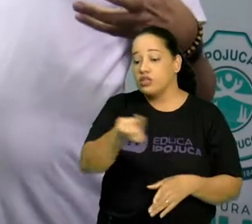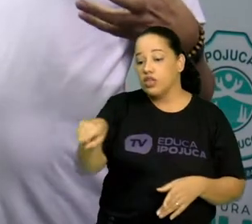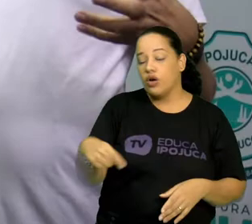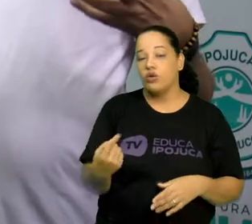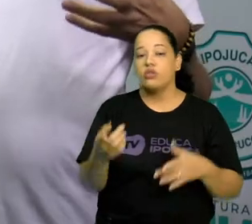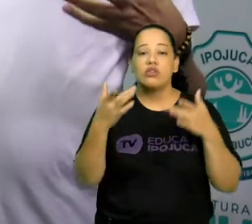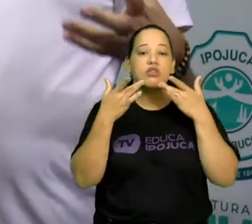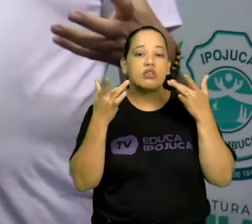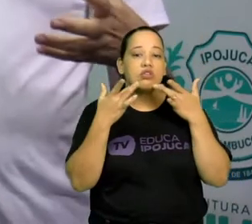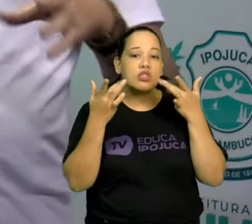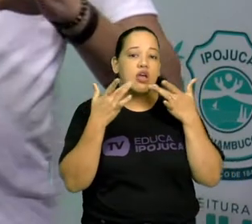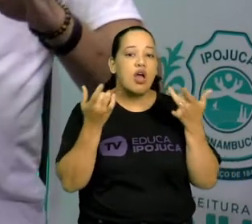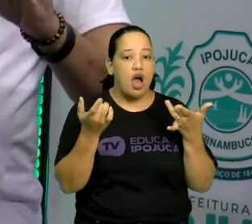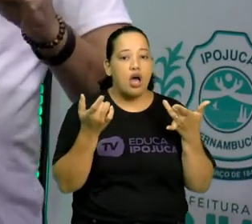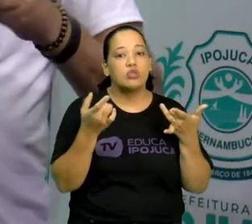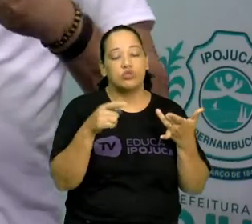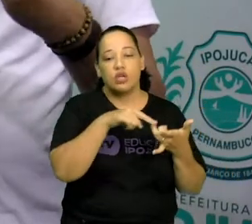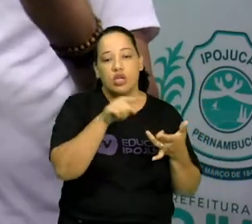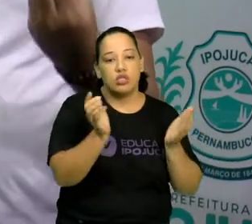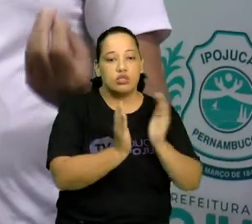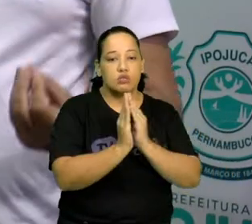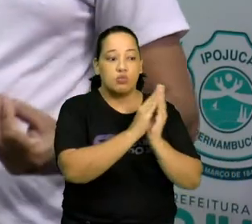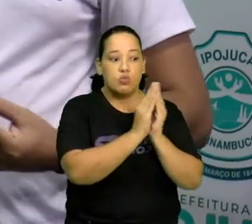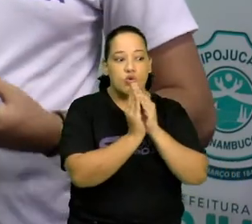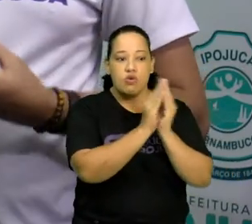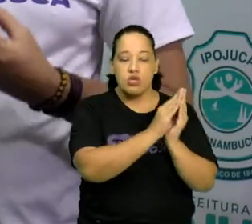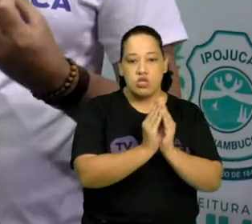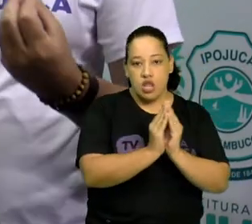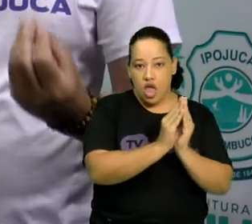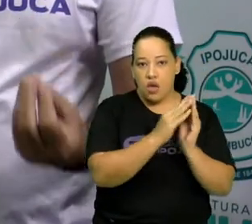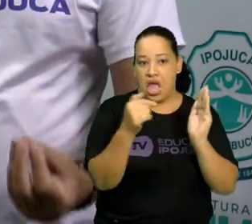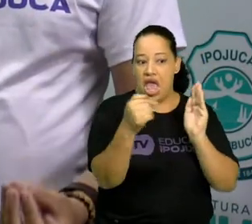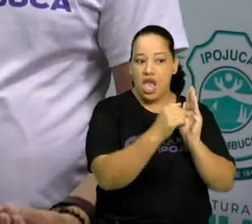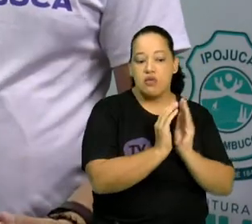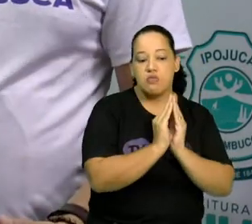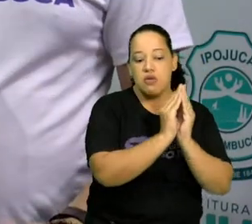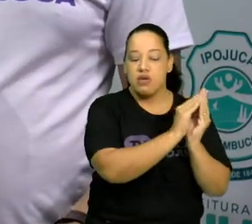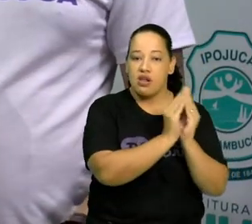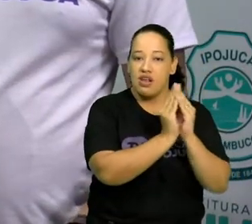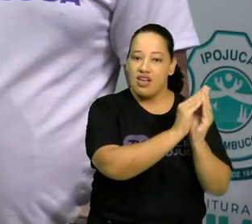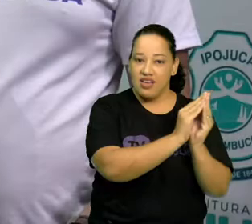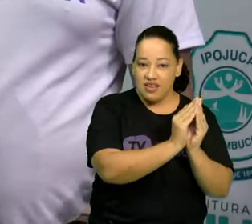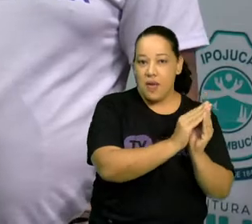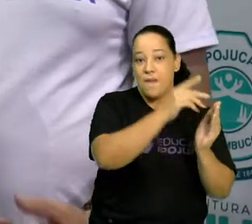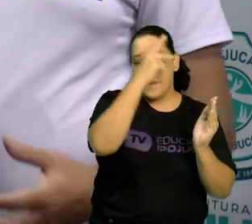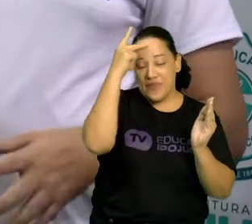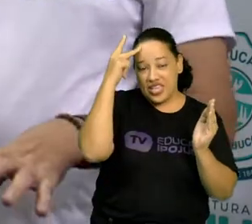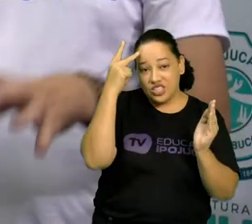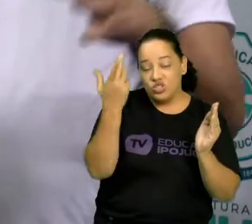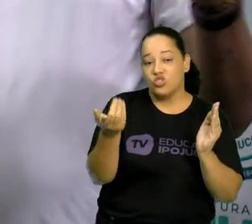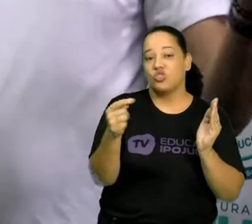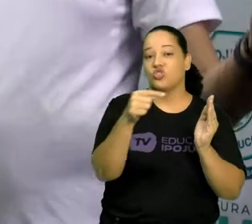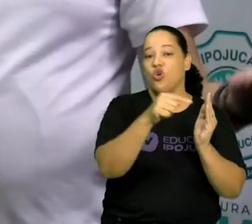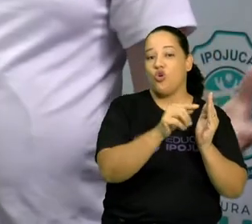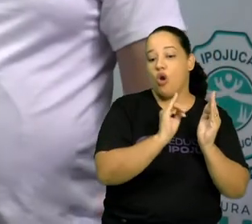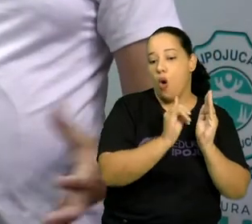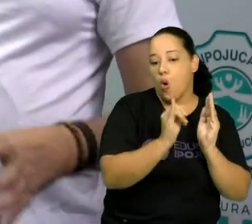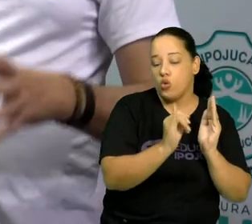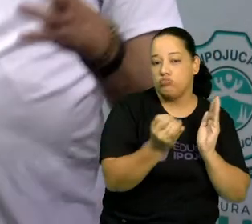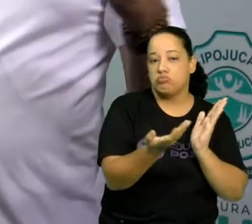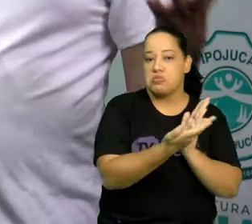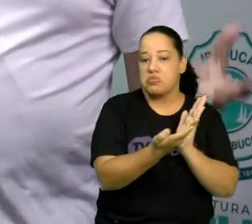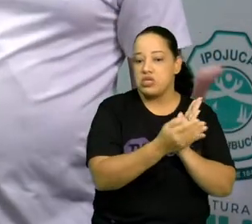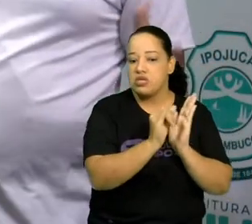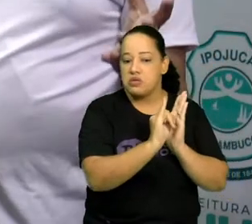o teatro de boneco foi usado inclusive para o trabalho de evangelização das pessoas, né? Contar histórias